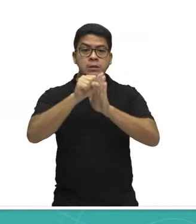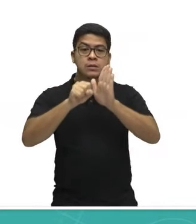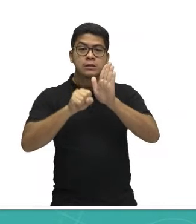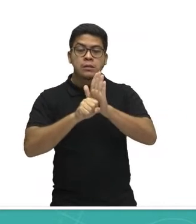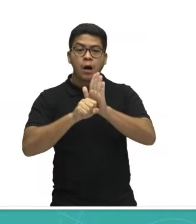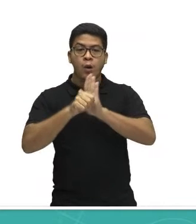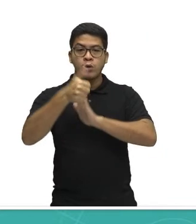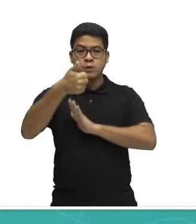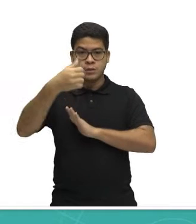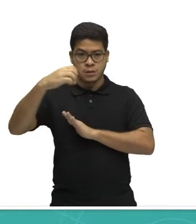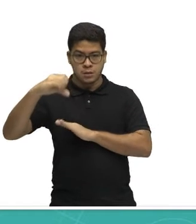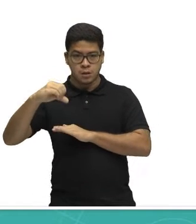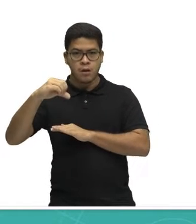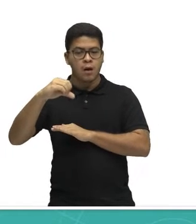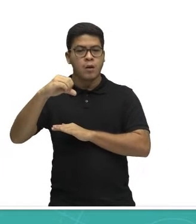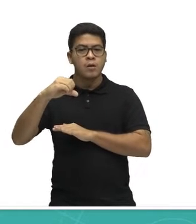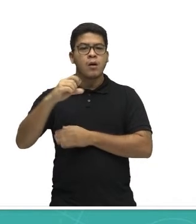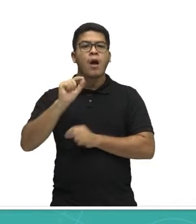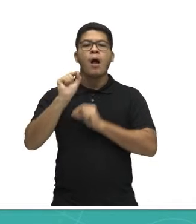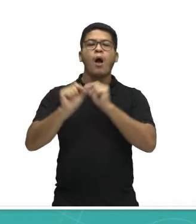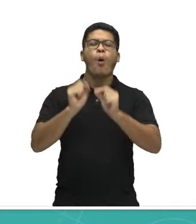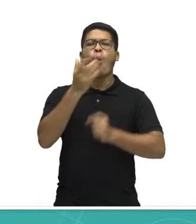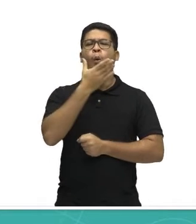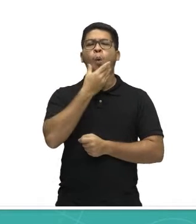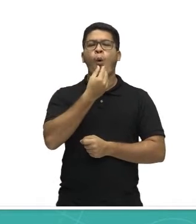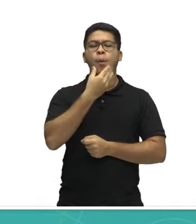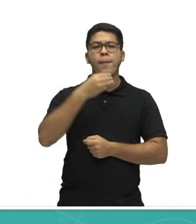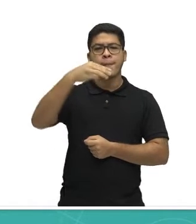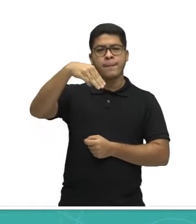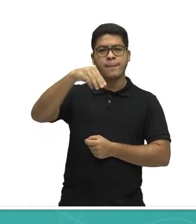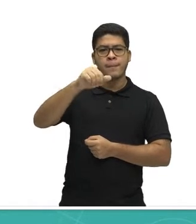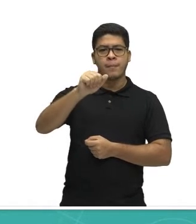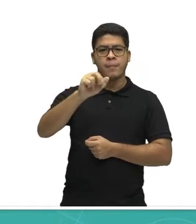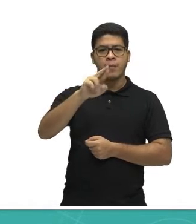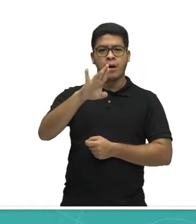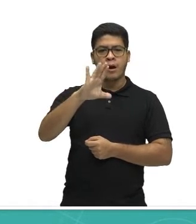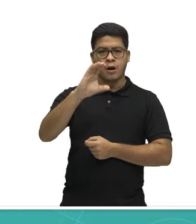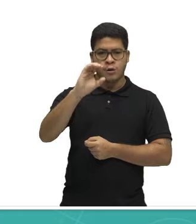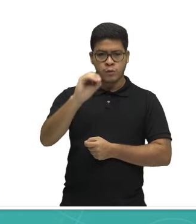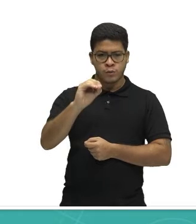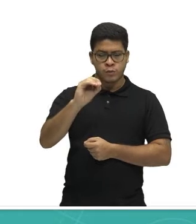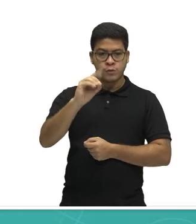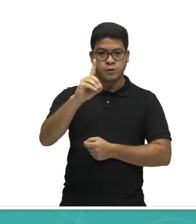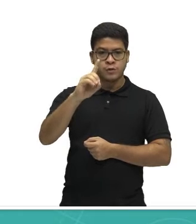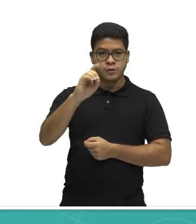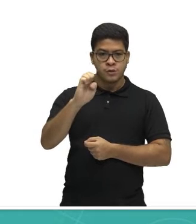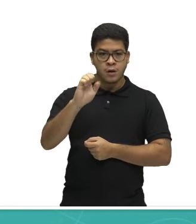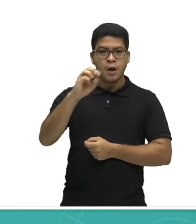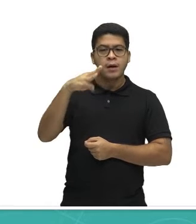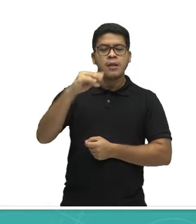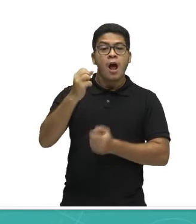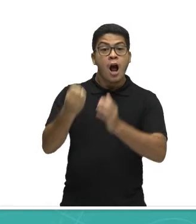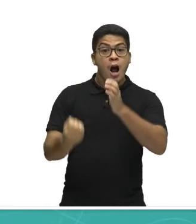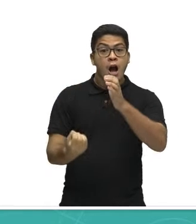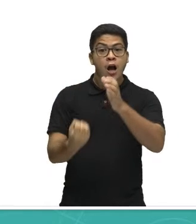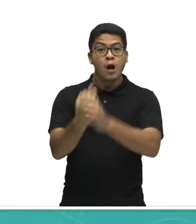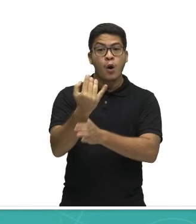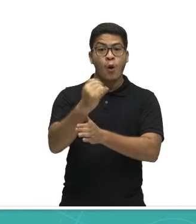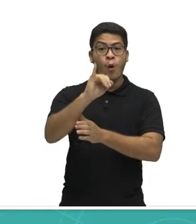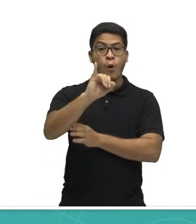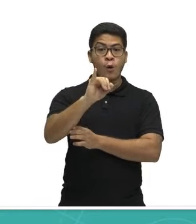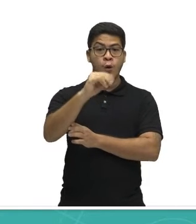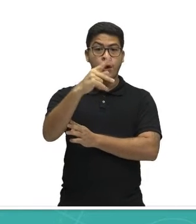e a criação do Serviço do Patrimônio Histórico e Artístico Nacional, IPHAN. O folclore ganha um aspecto